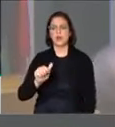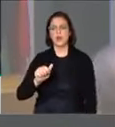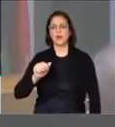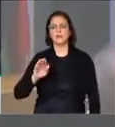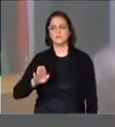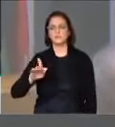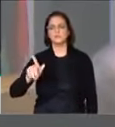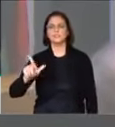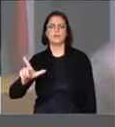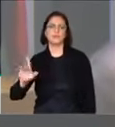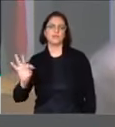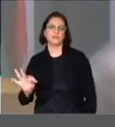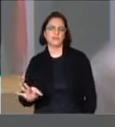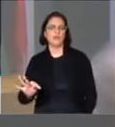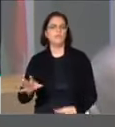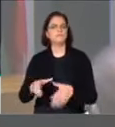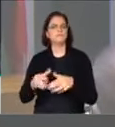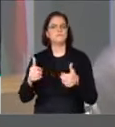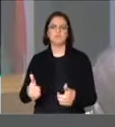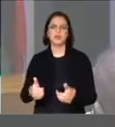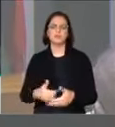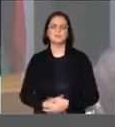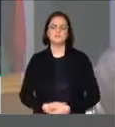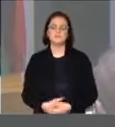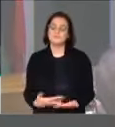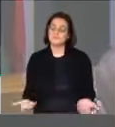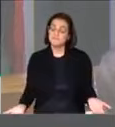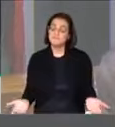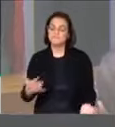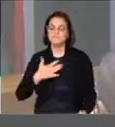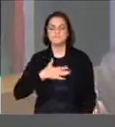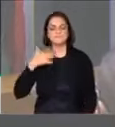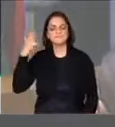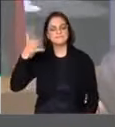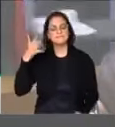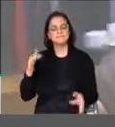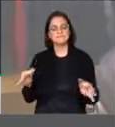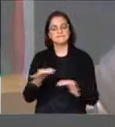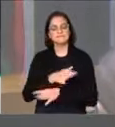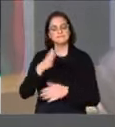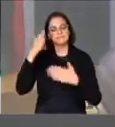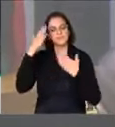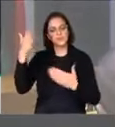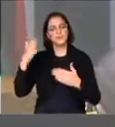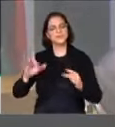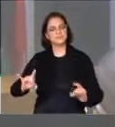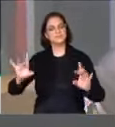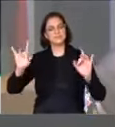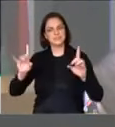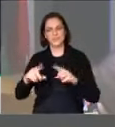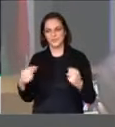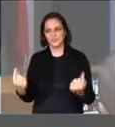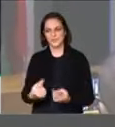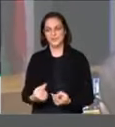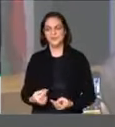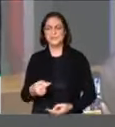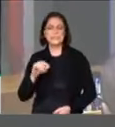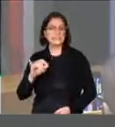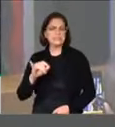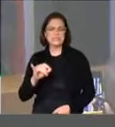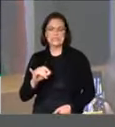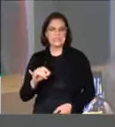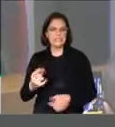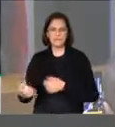BGLT. Então, é esta a minha fala, agradecer a homenagem. E se pudesse, faria tudo de novo.